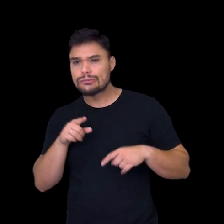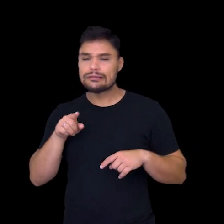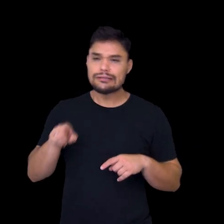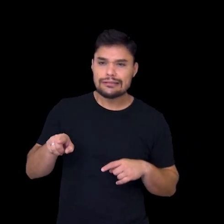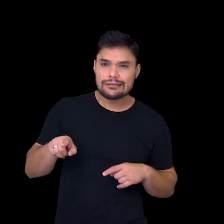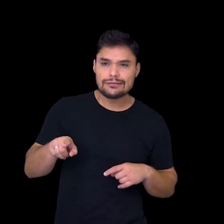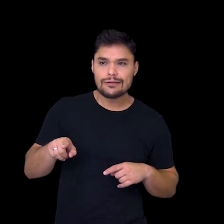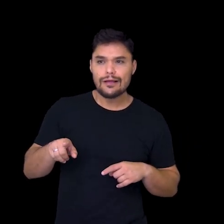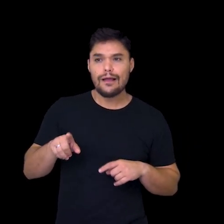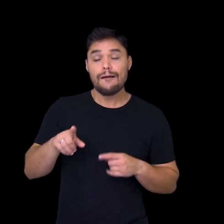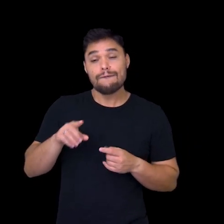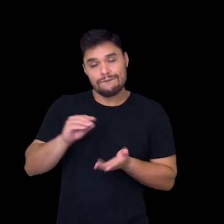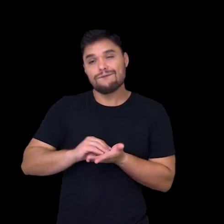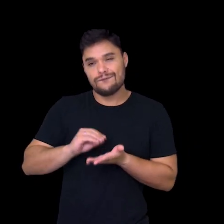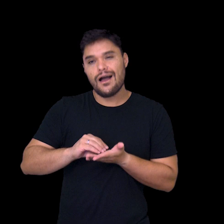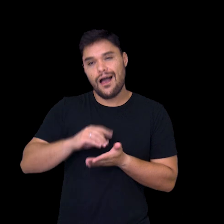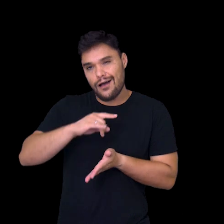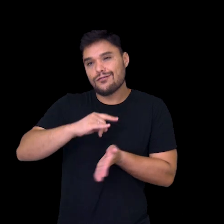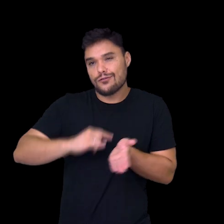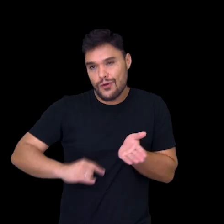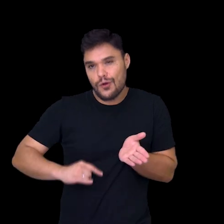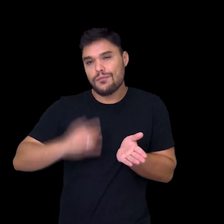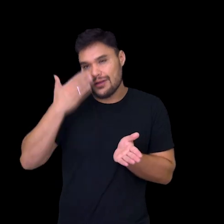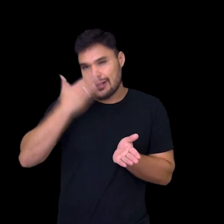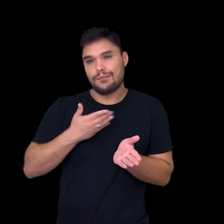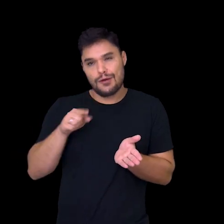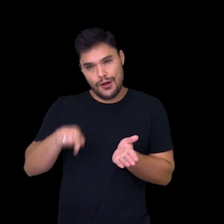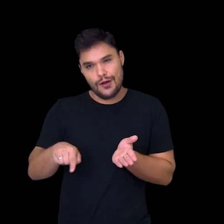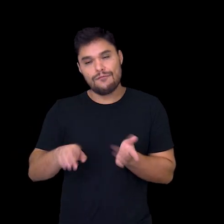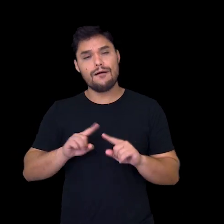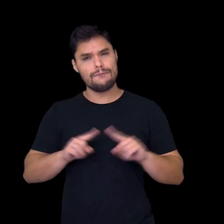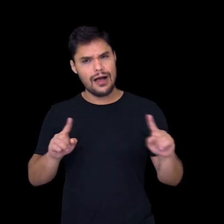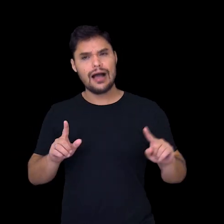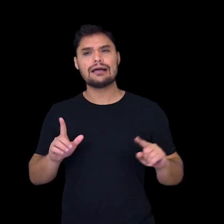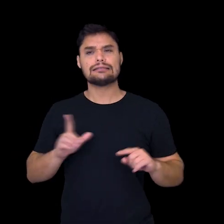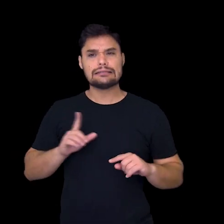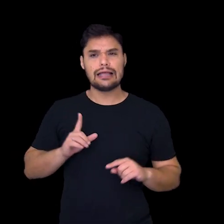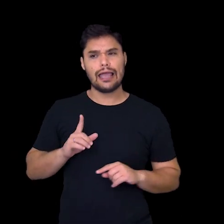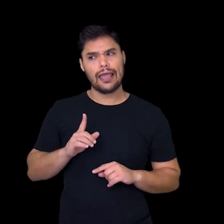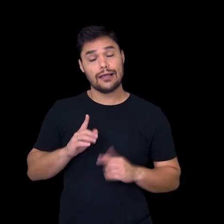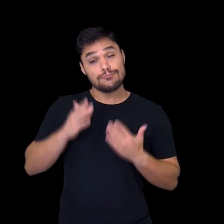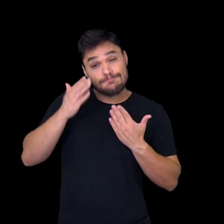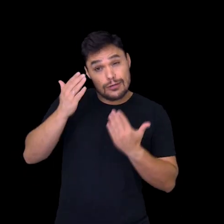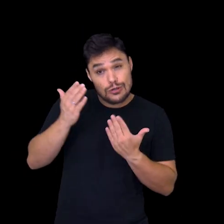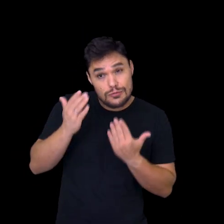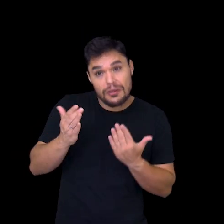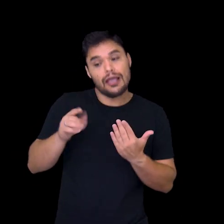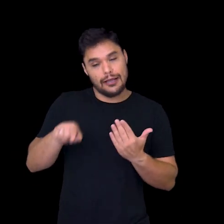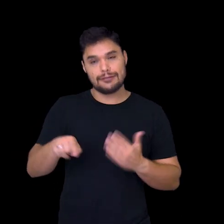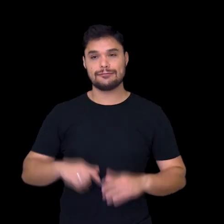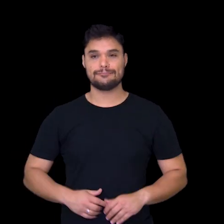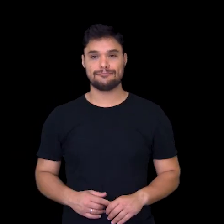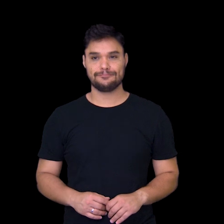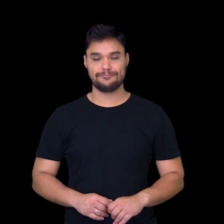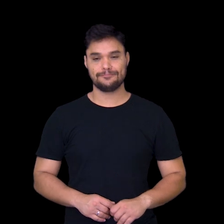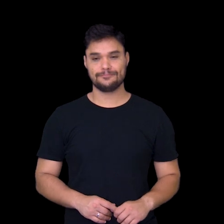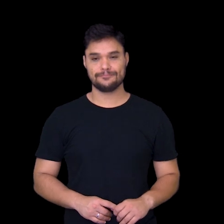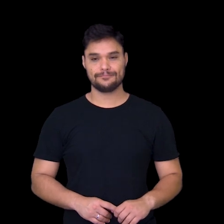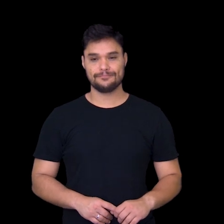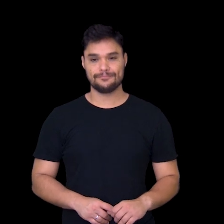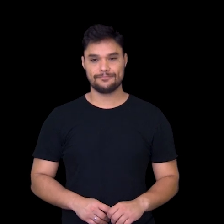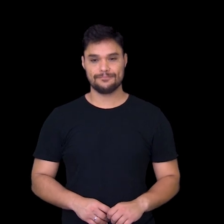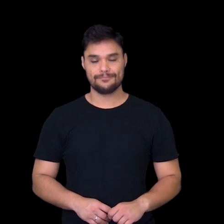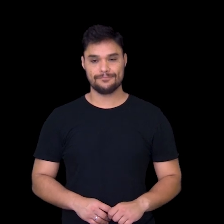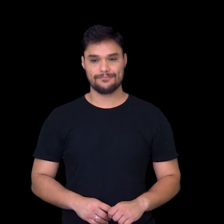a isso. Apesar de nos faltarem documentos que comprovem, a gente tem pelo menos um indício.